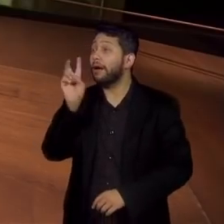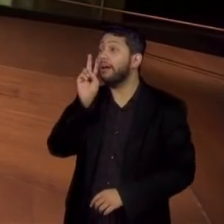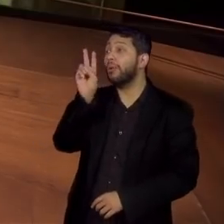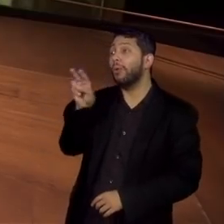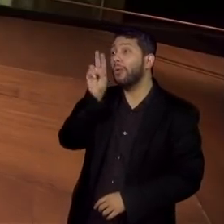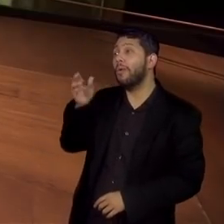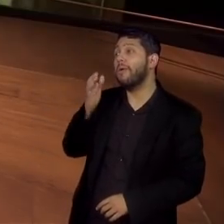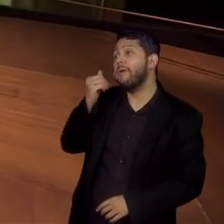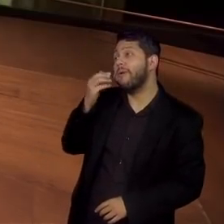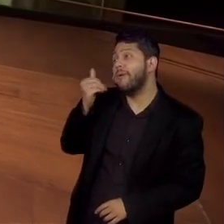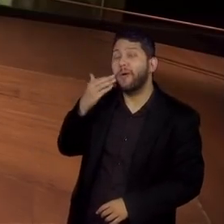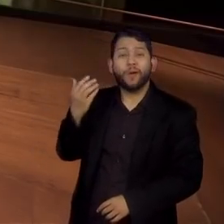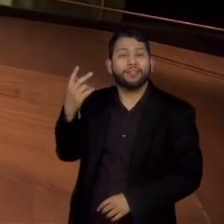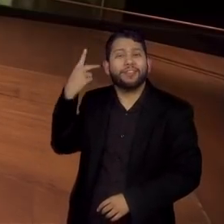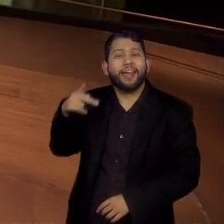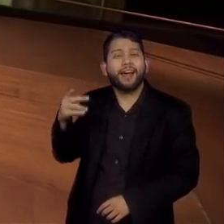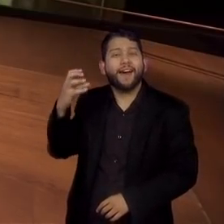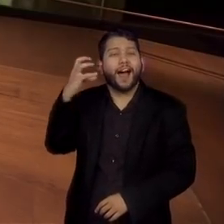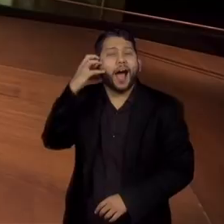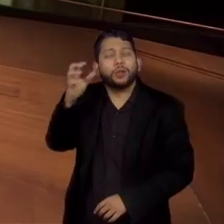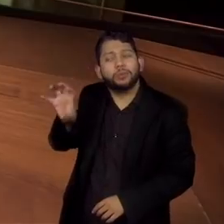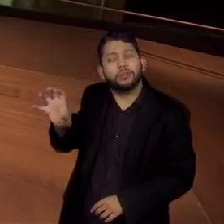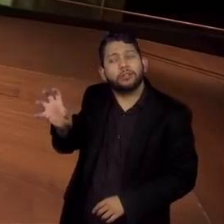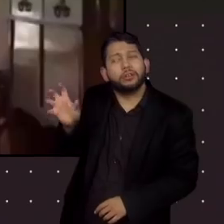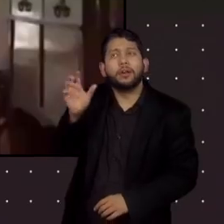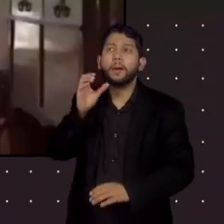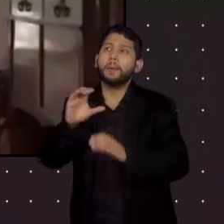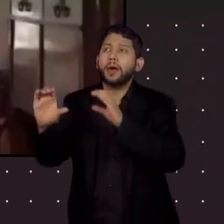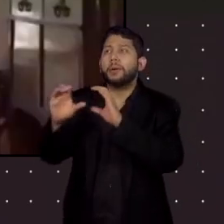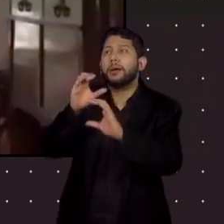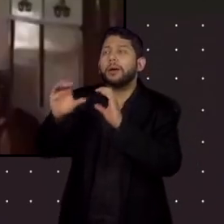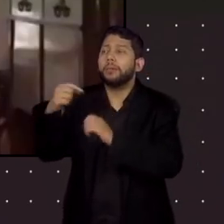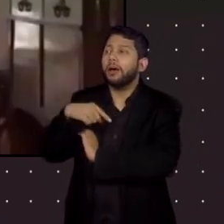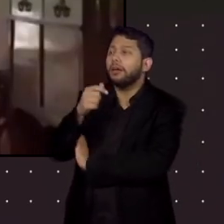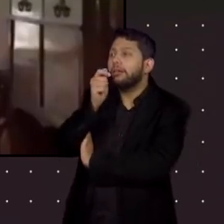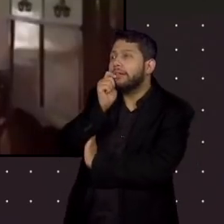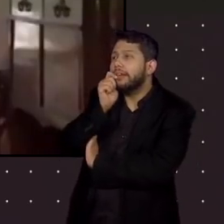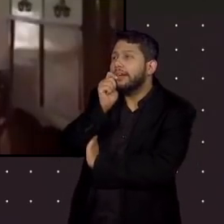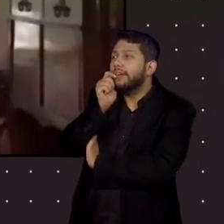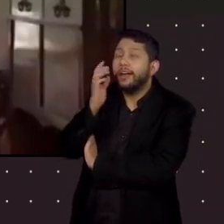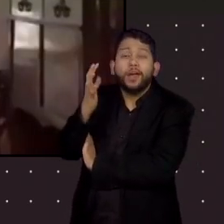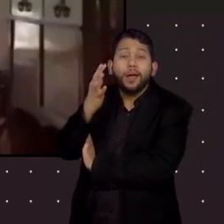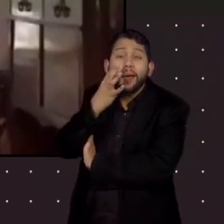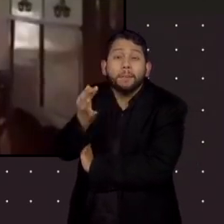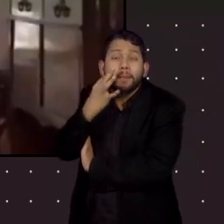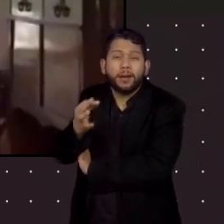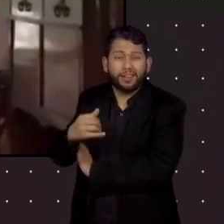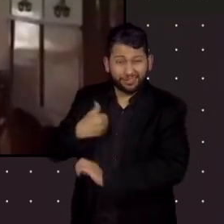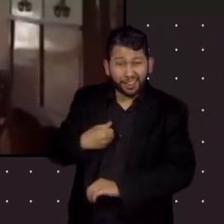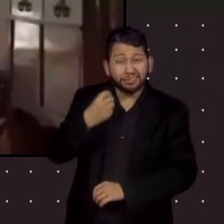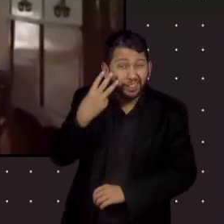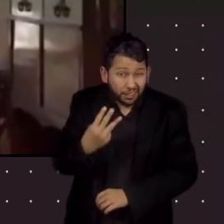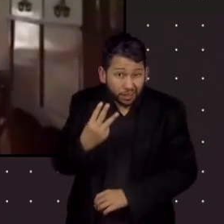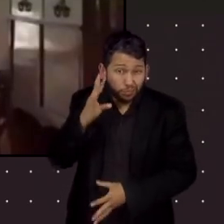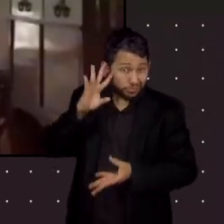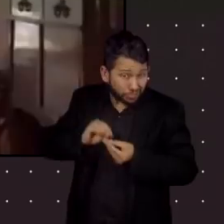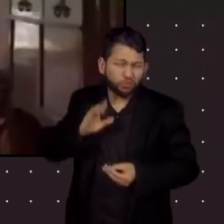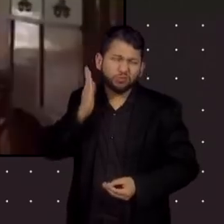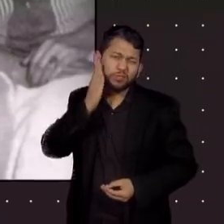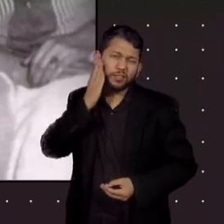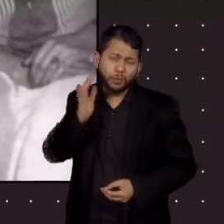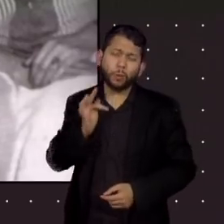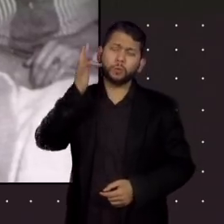cantoras do rádio. E eu, desde criança, ouvia aquelas canções e tudo. E aos 3 anos de idade, eu já sabia que queria